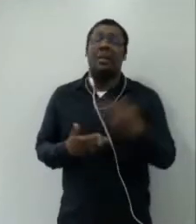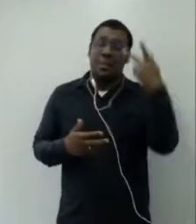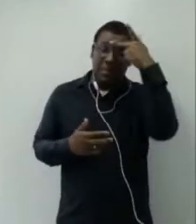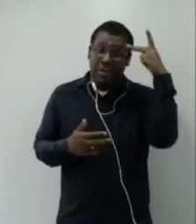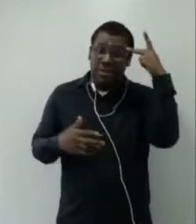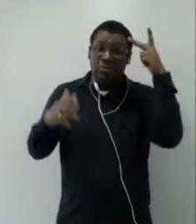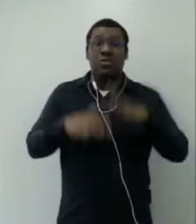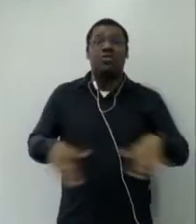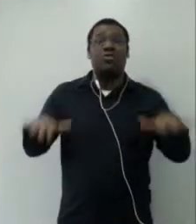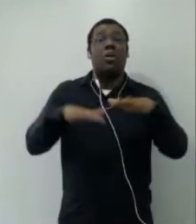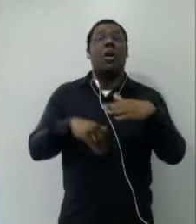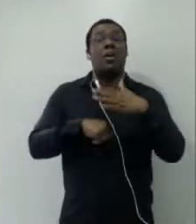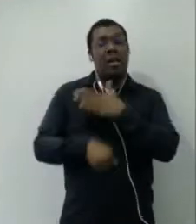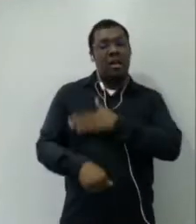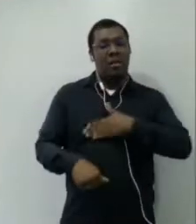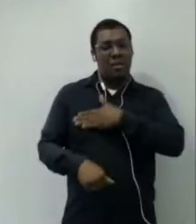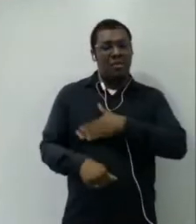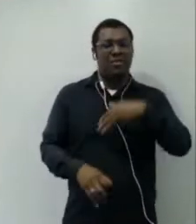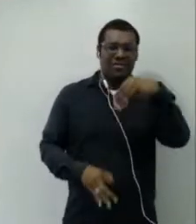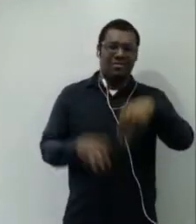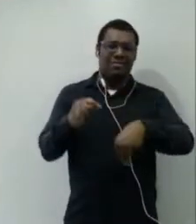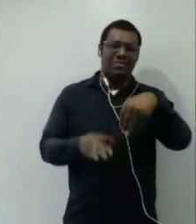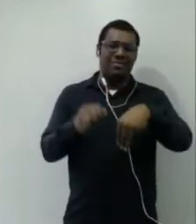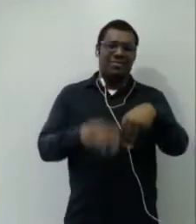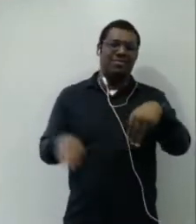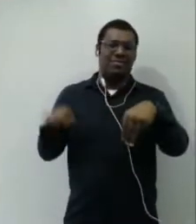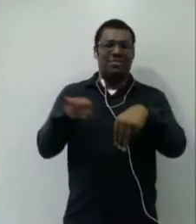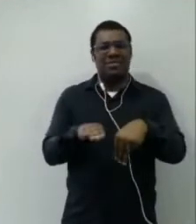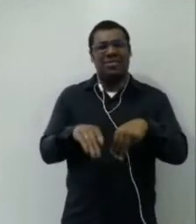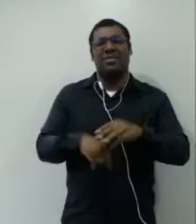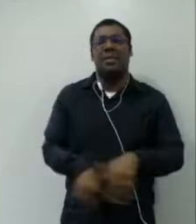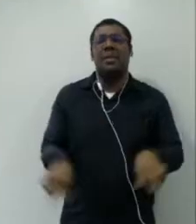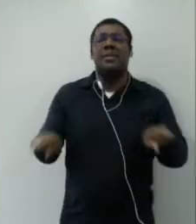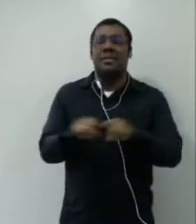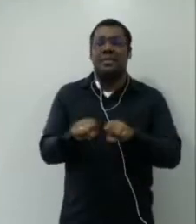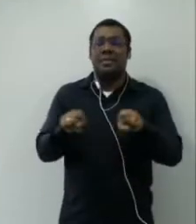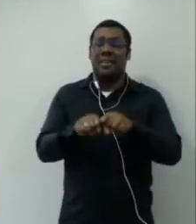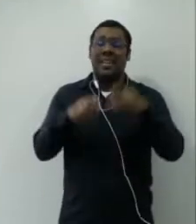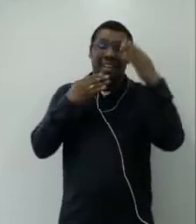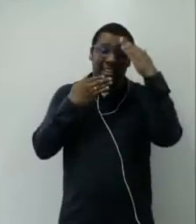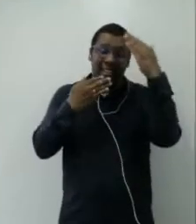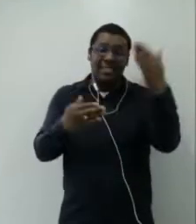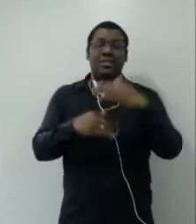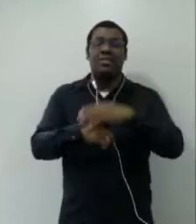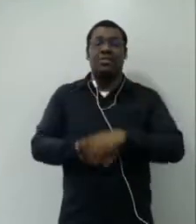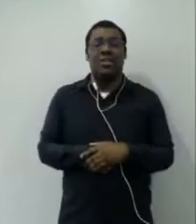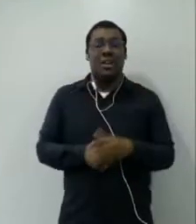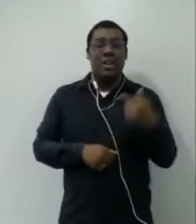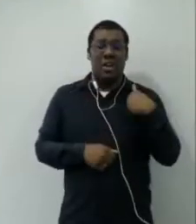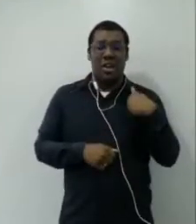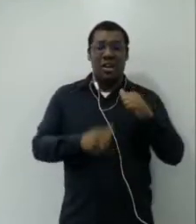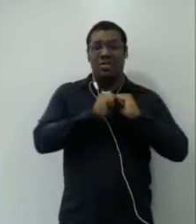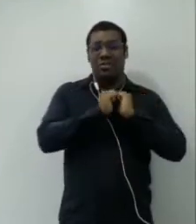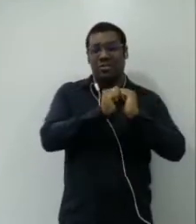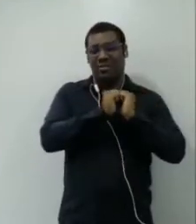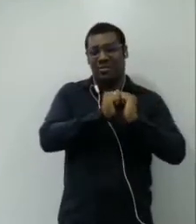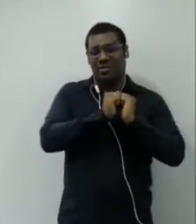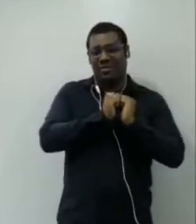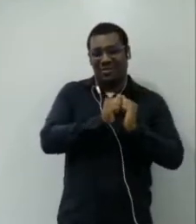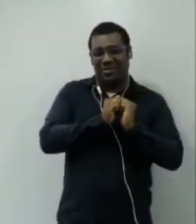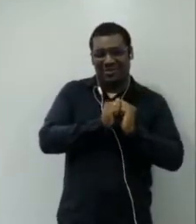poucos, e eu agradeço aí por ter participado, ainda que por um certo tempo, da vida